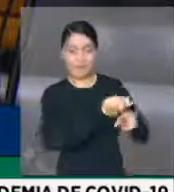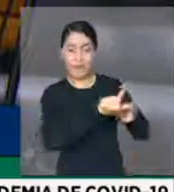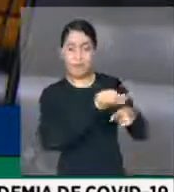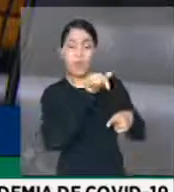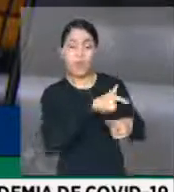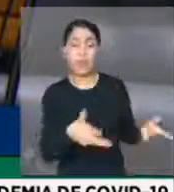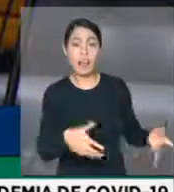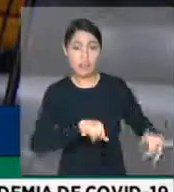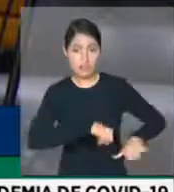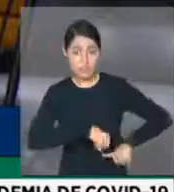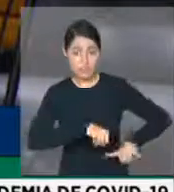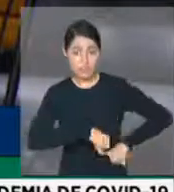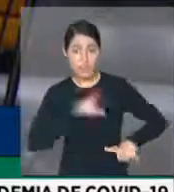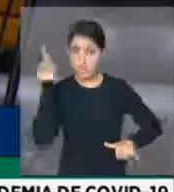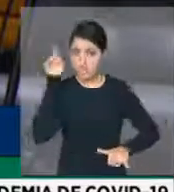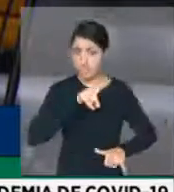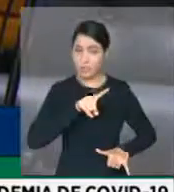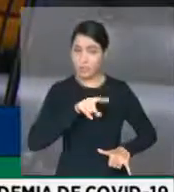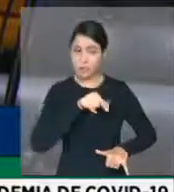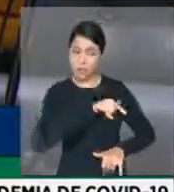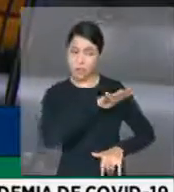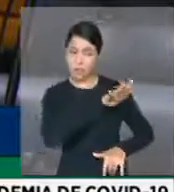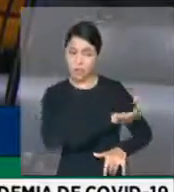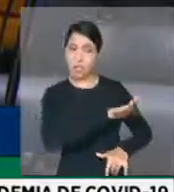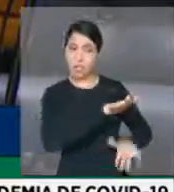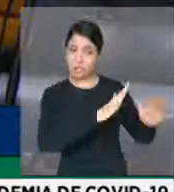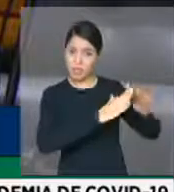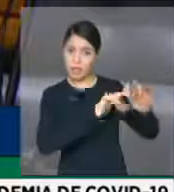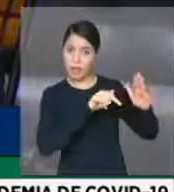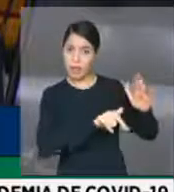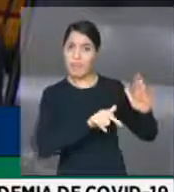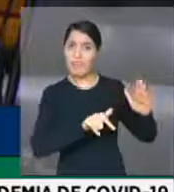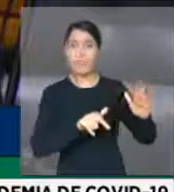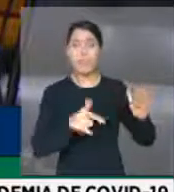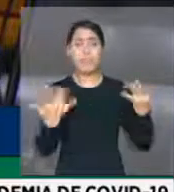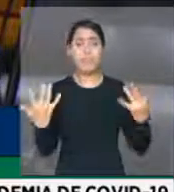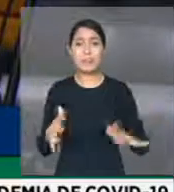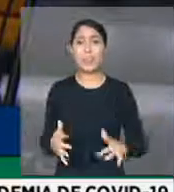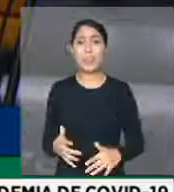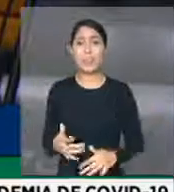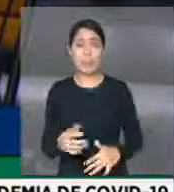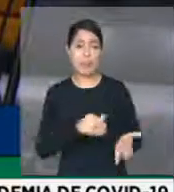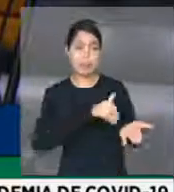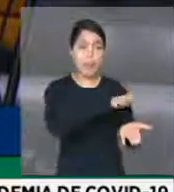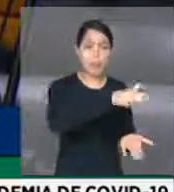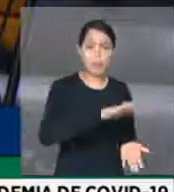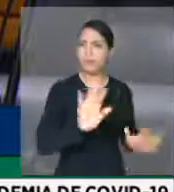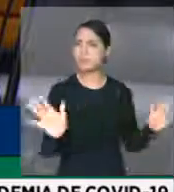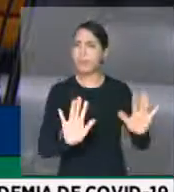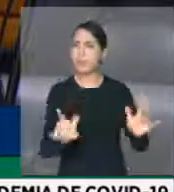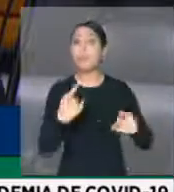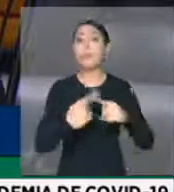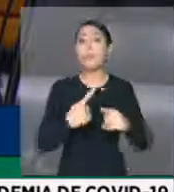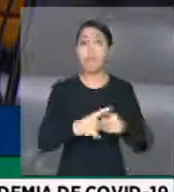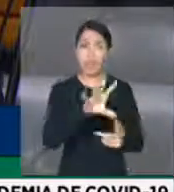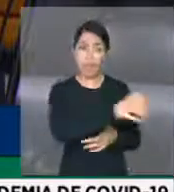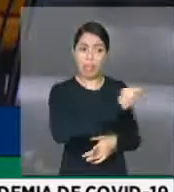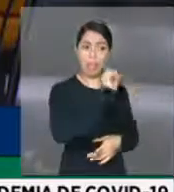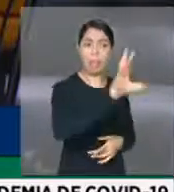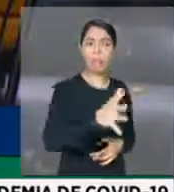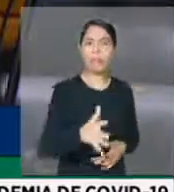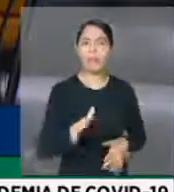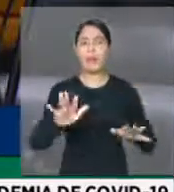dificuldade, que ele vai querer despejar, até porque ele não vai conseguir botar outra pessoa no lugar. Mas tirar esse direito